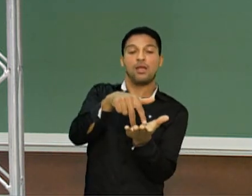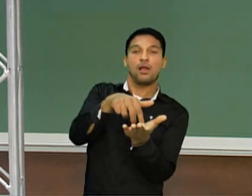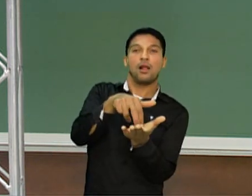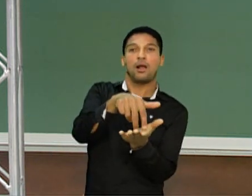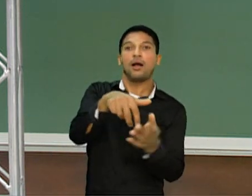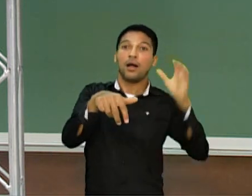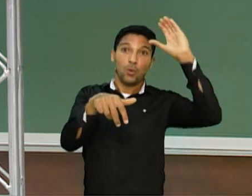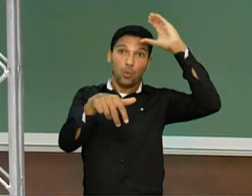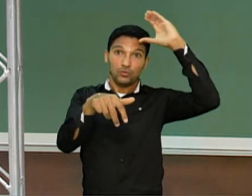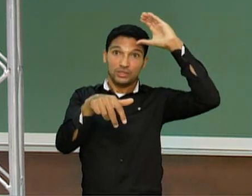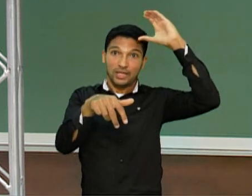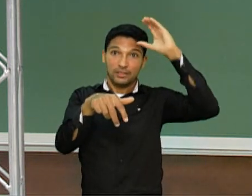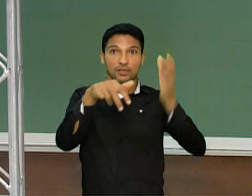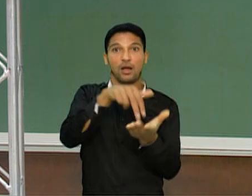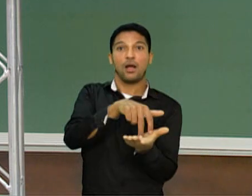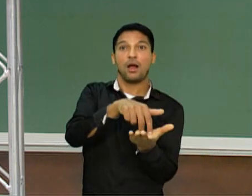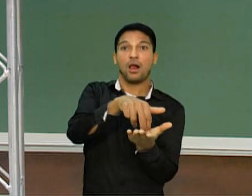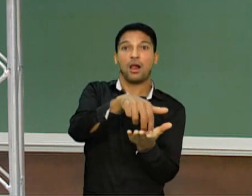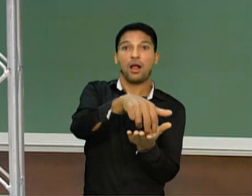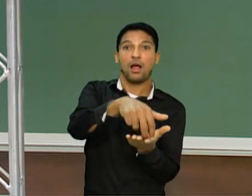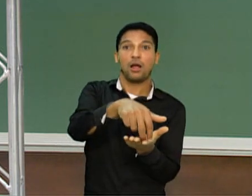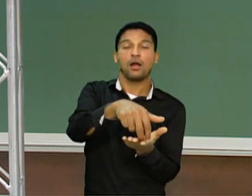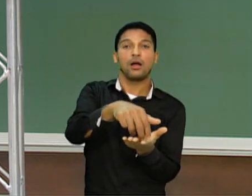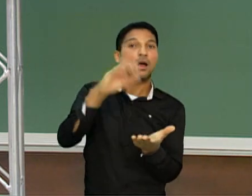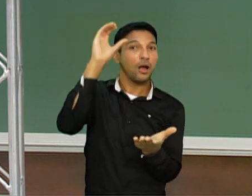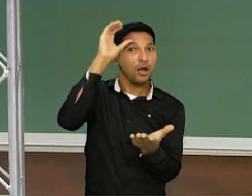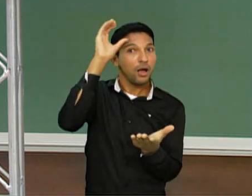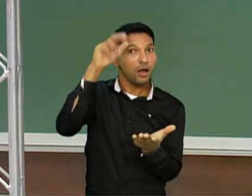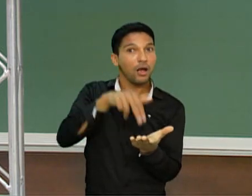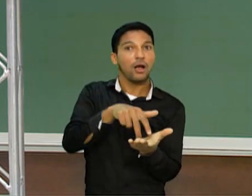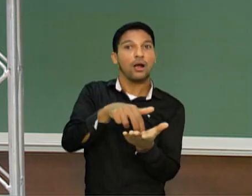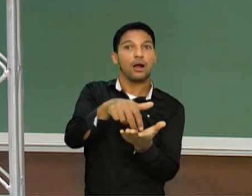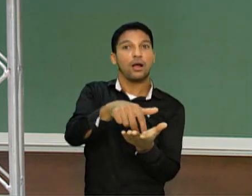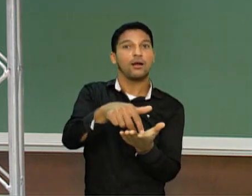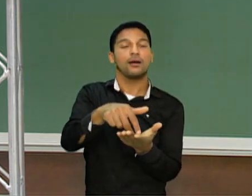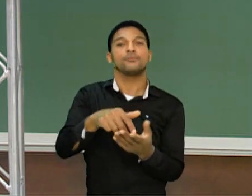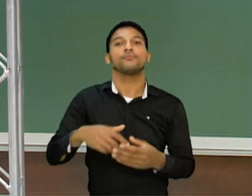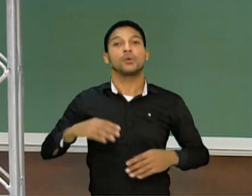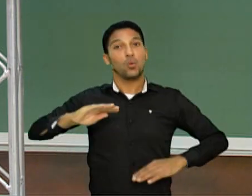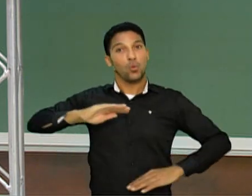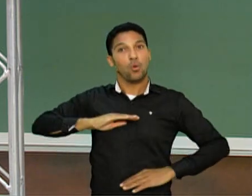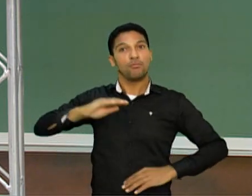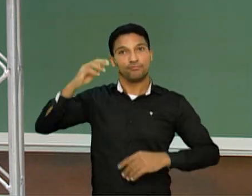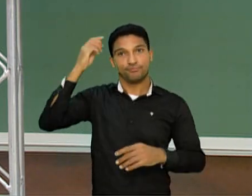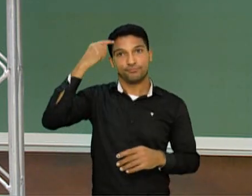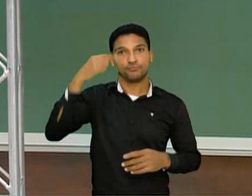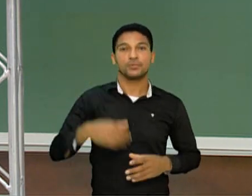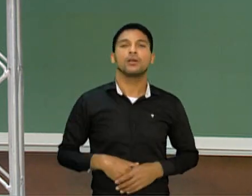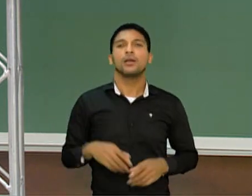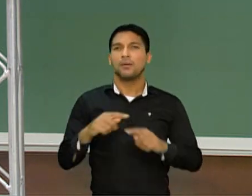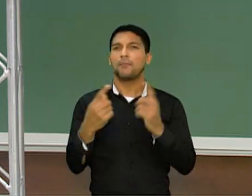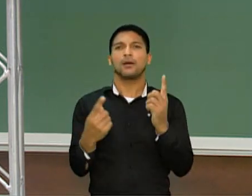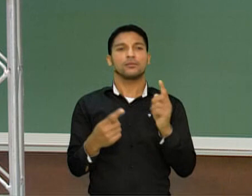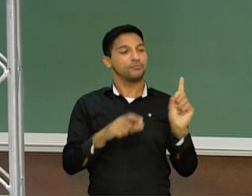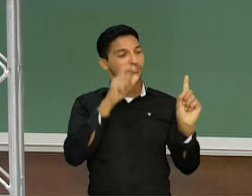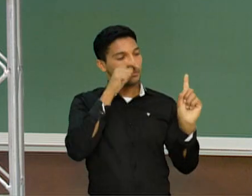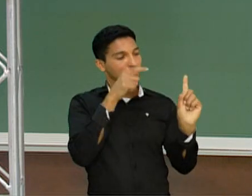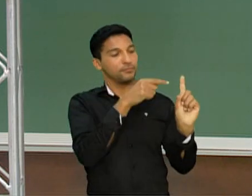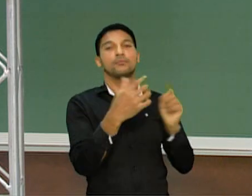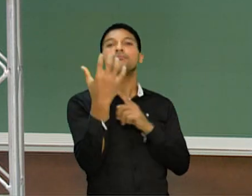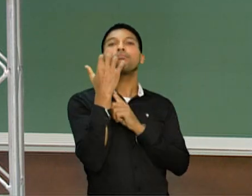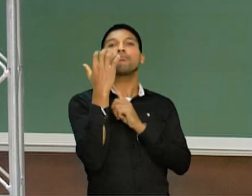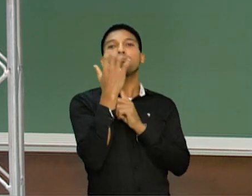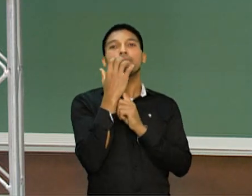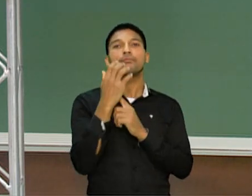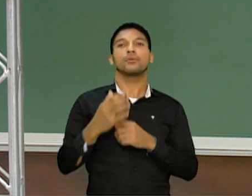alguns momentos e influencia a nossa forma de viver, influencia como nós vemos o mundo. Afinal de contas, quando eu falo